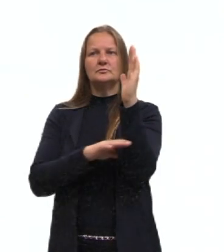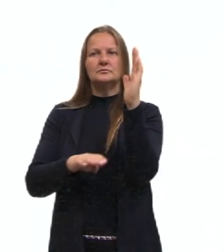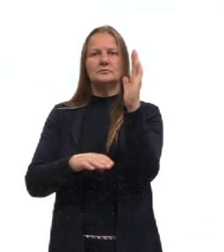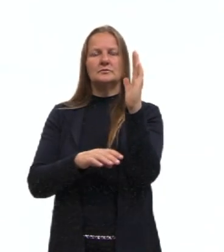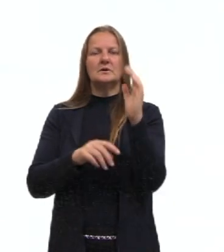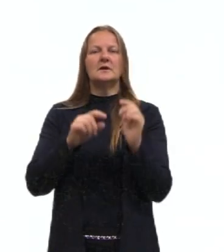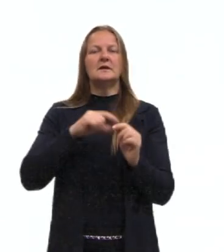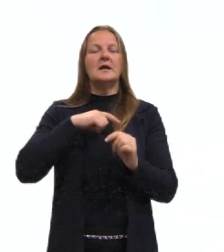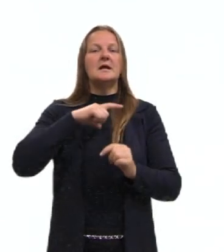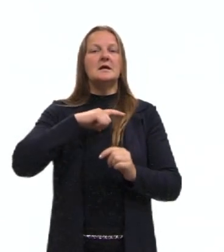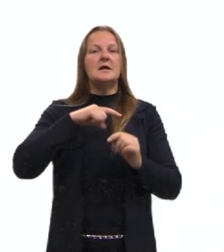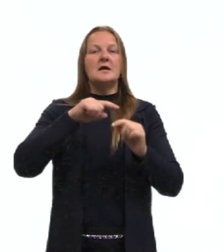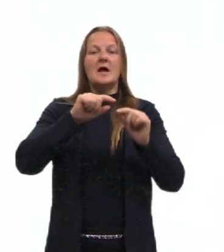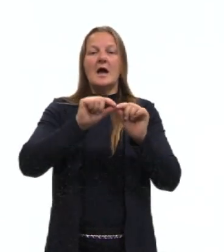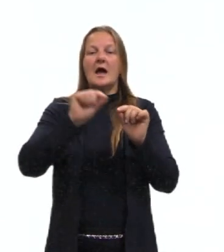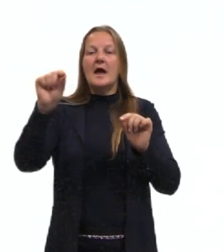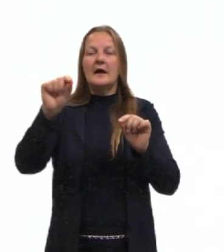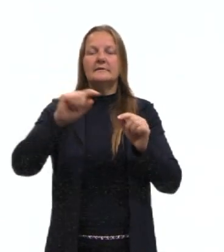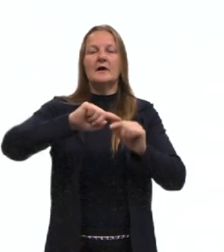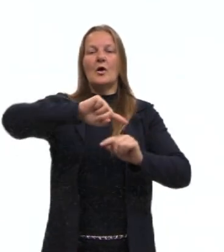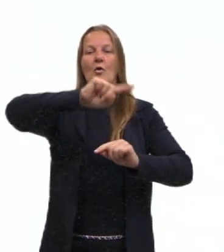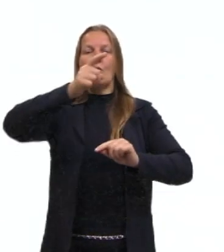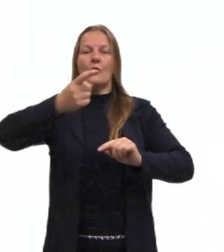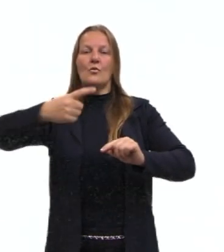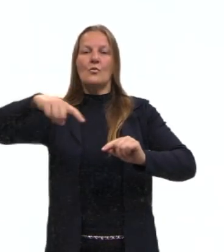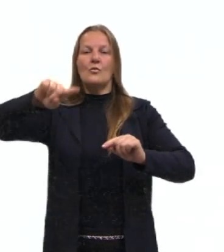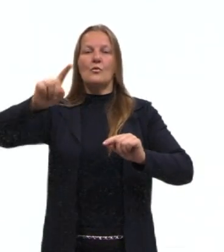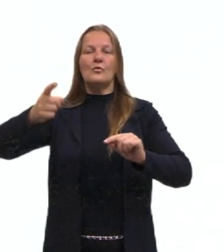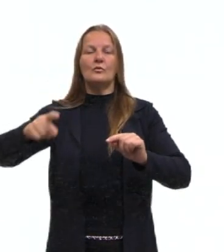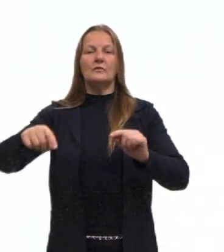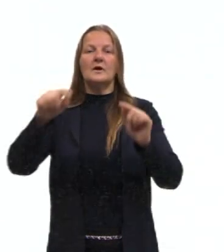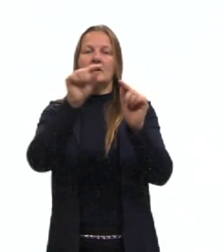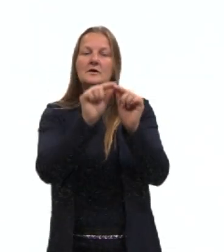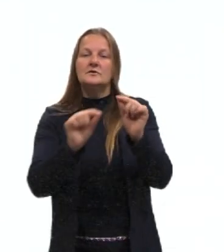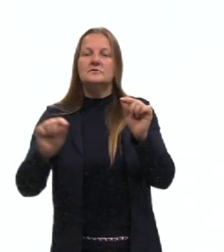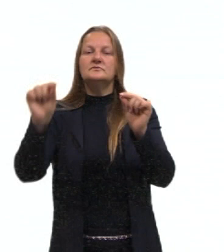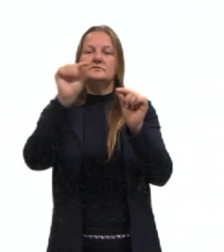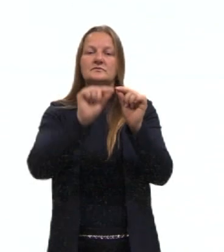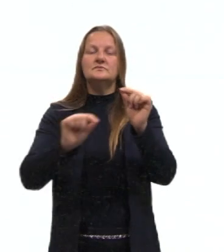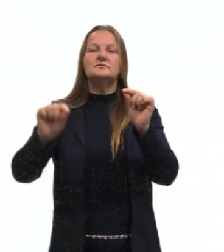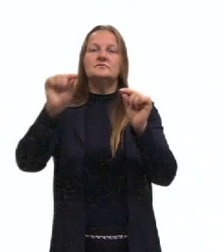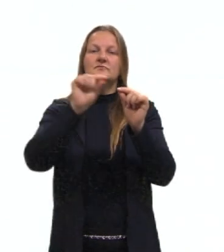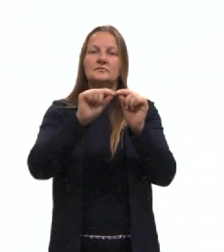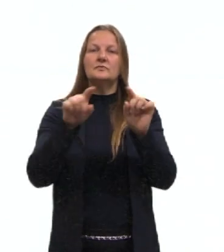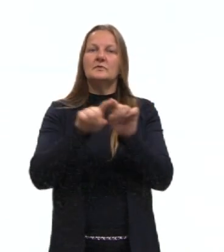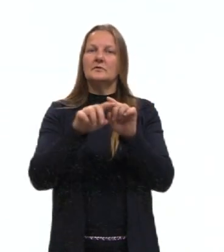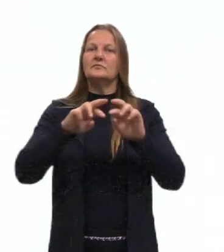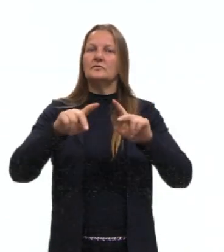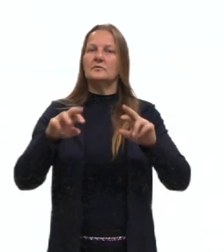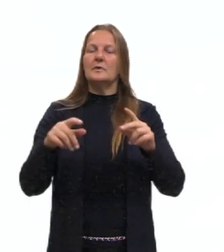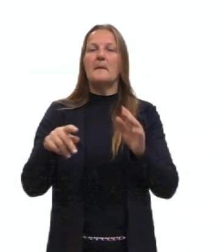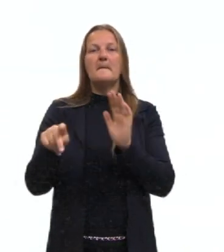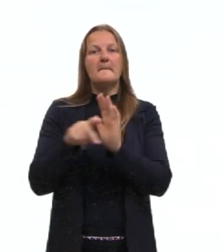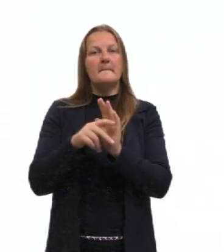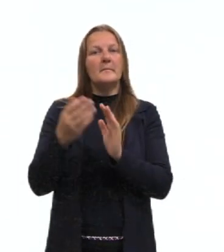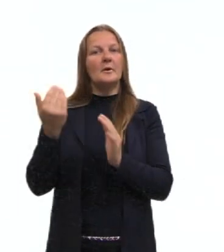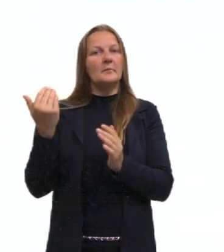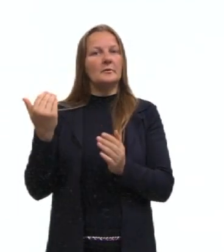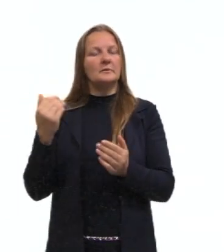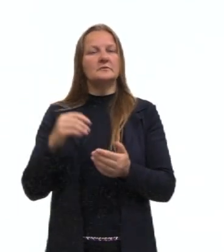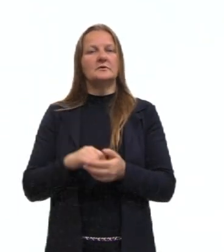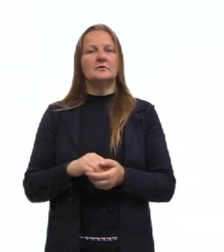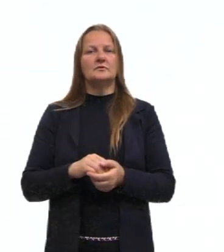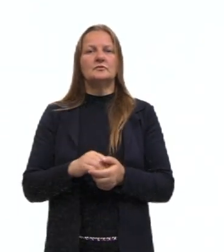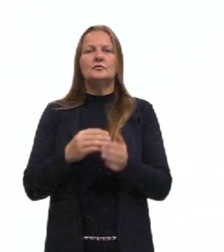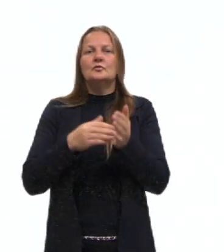retas, curvas, círculos, ou seja, todos os conceitos fundamentados na ideia primitiva de ponto.